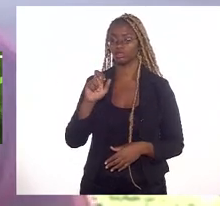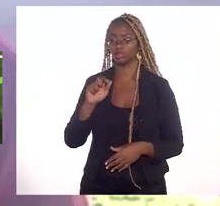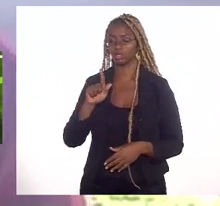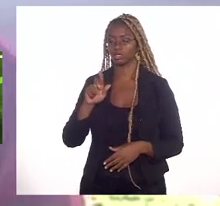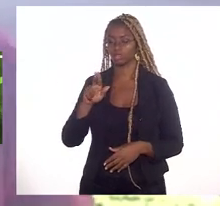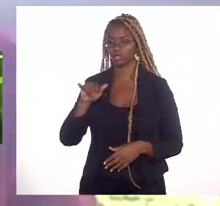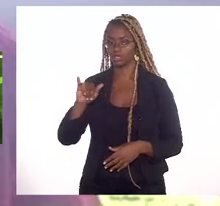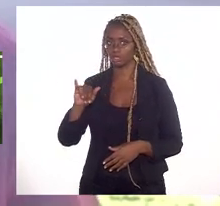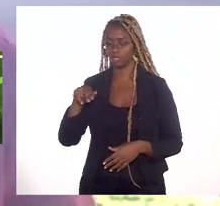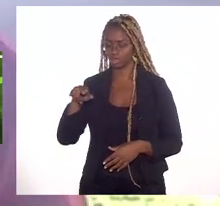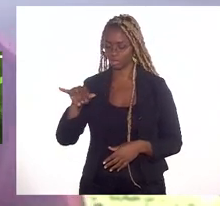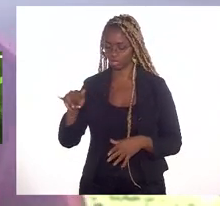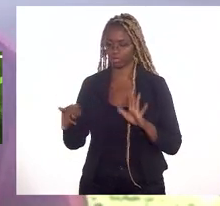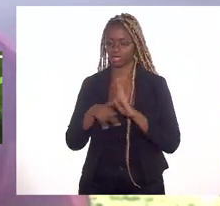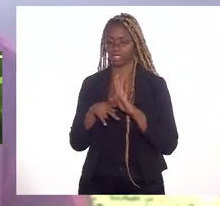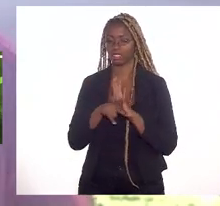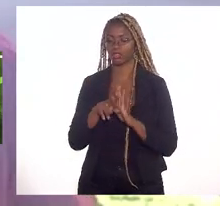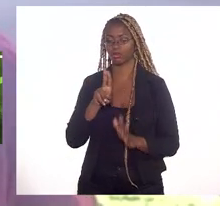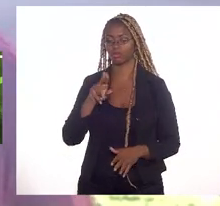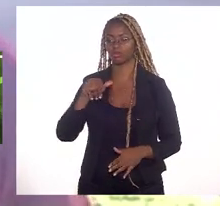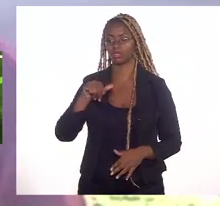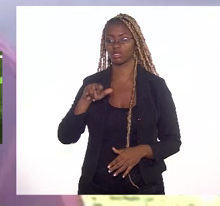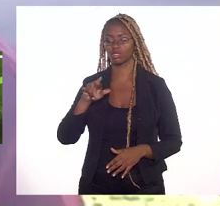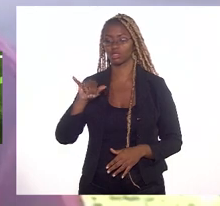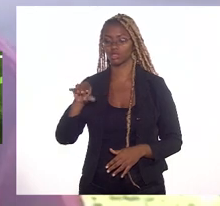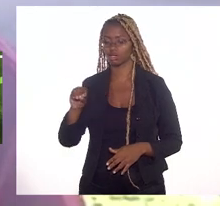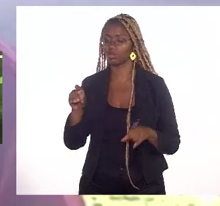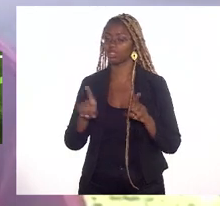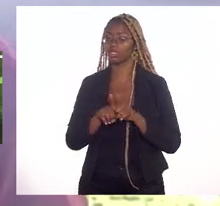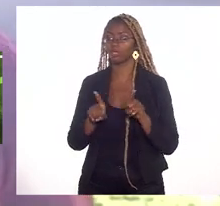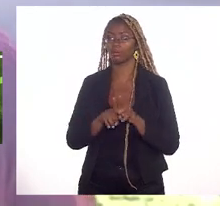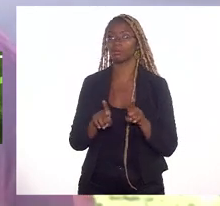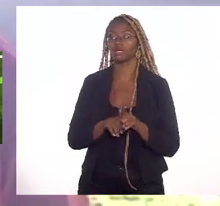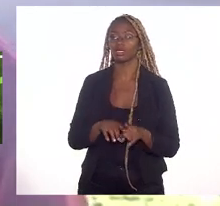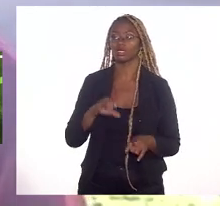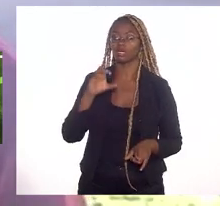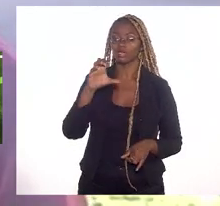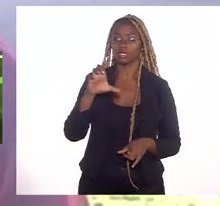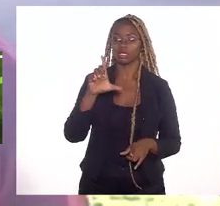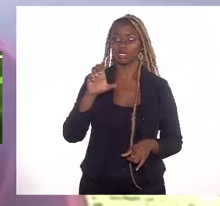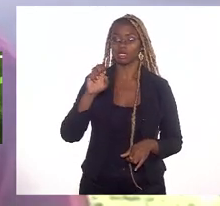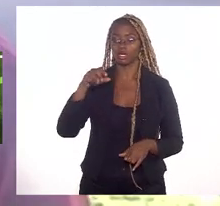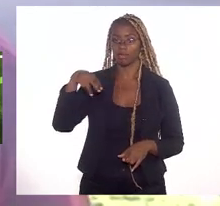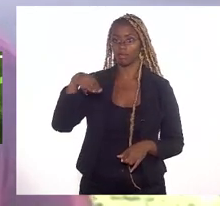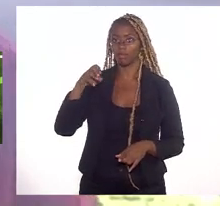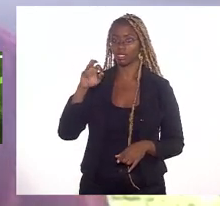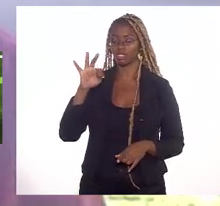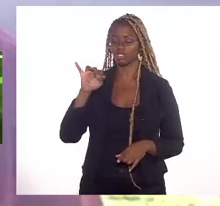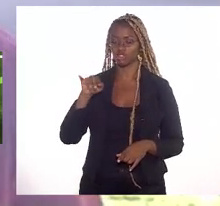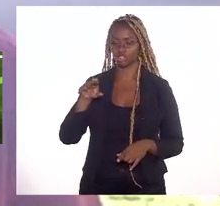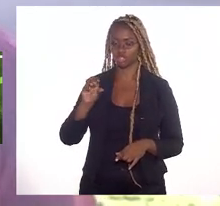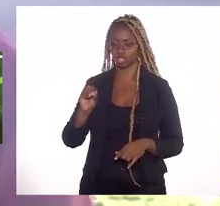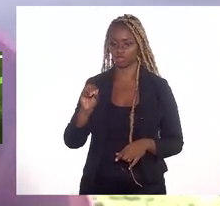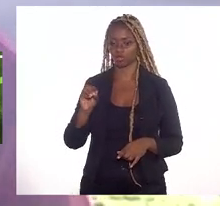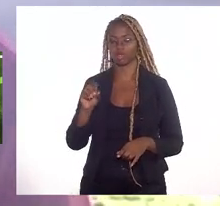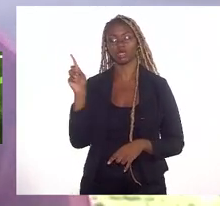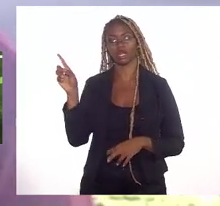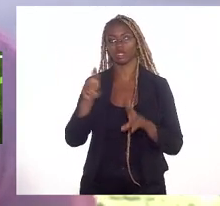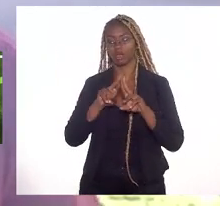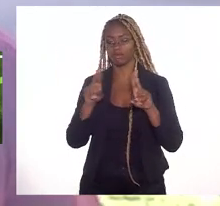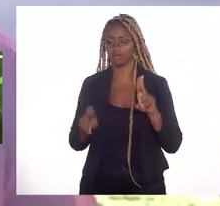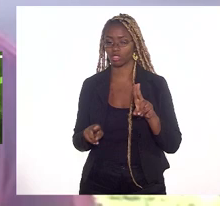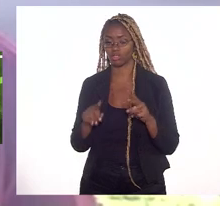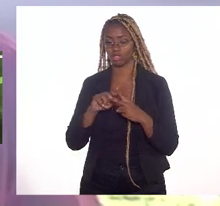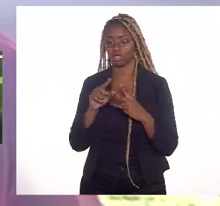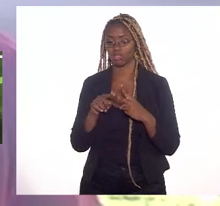da Unirio, e o processo de habilitação do Clementino Fraga Filho, que é o Hospital Universitário da FRJ. São esses dois processos que